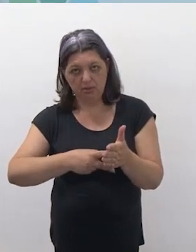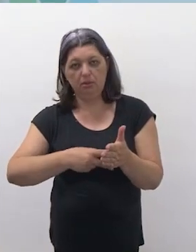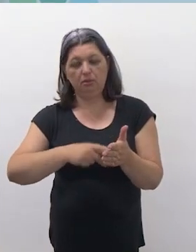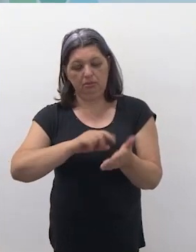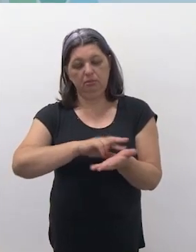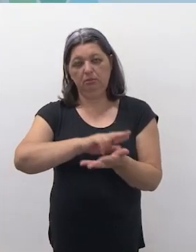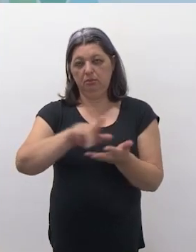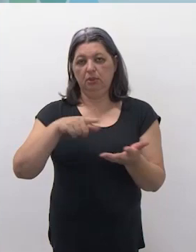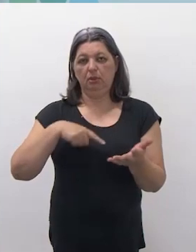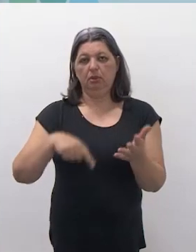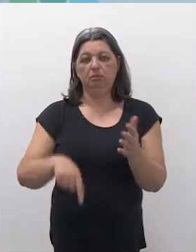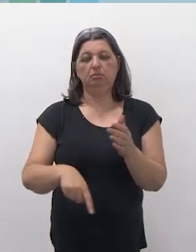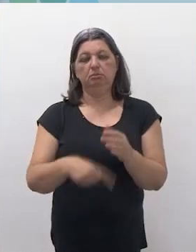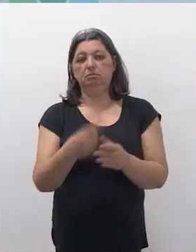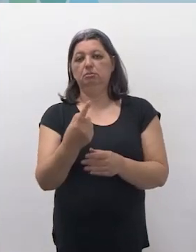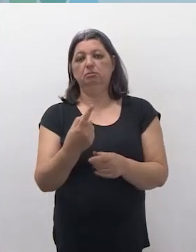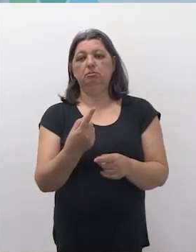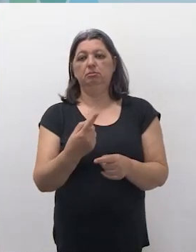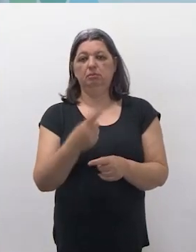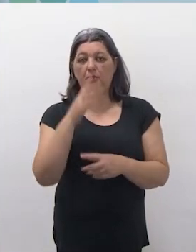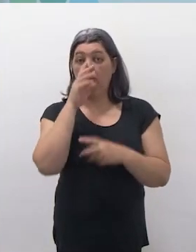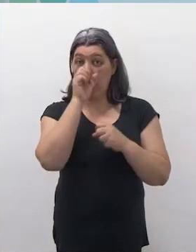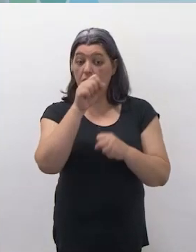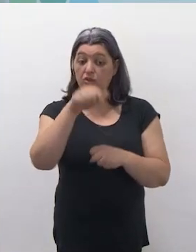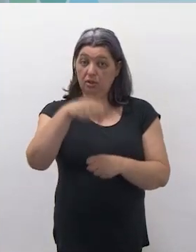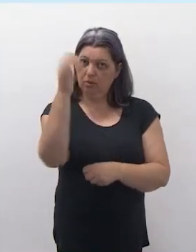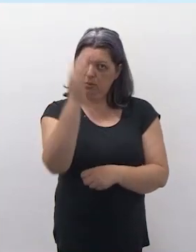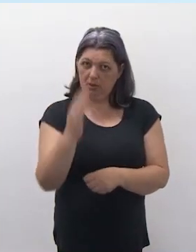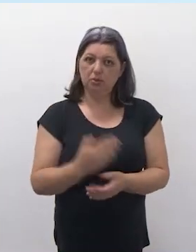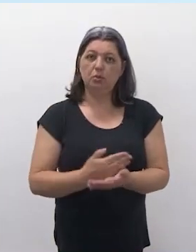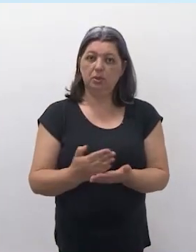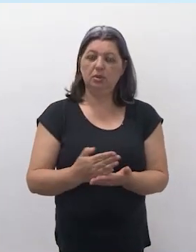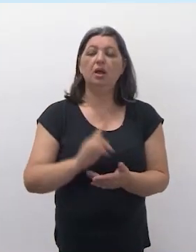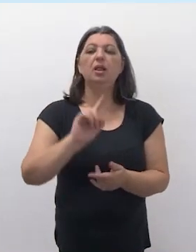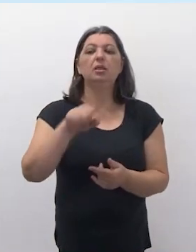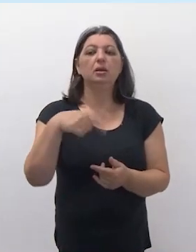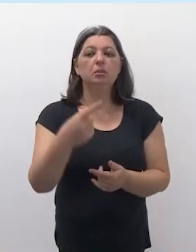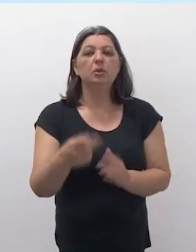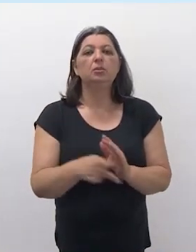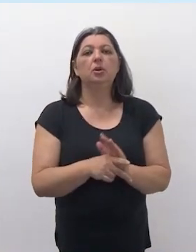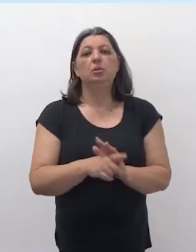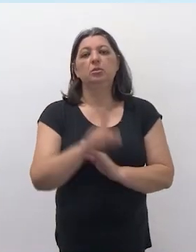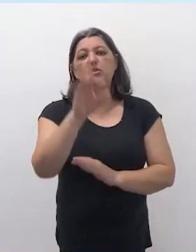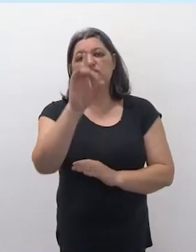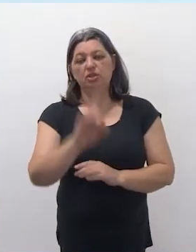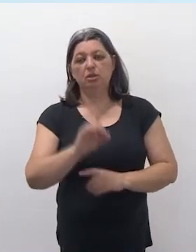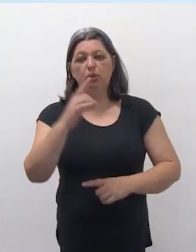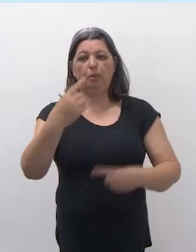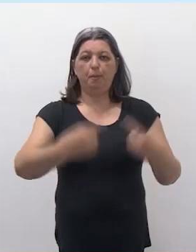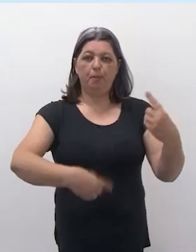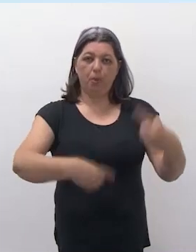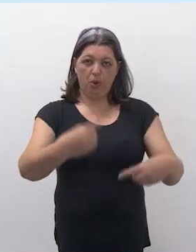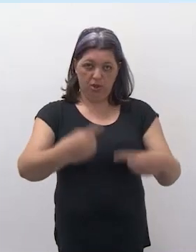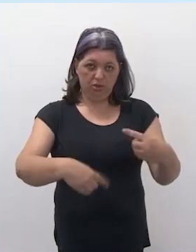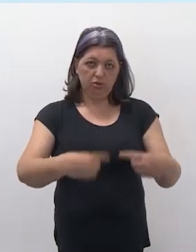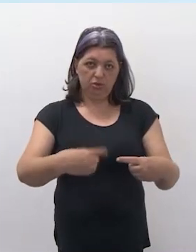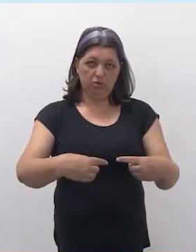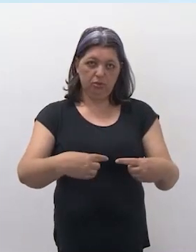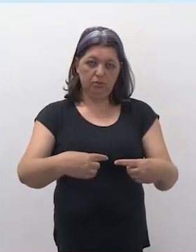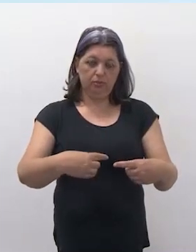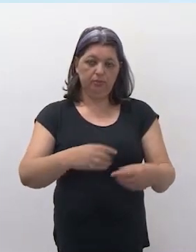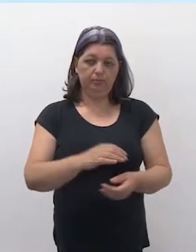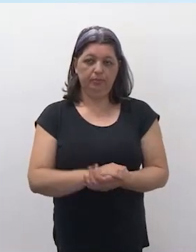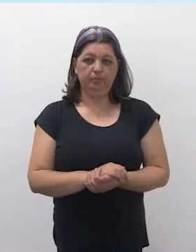primeiros direitos realmente fortes aqui no Brasil, para depois dar origem ao quê? Aos direitos políticos que, apesar de não serem